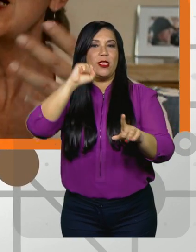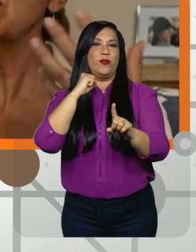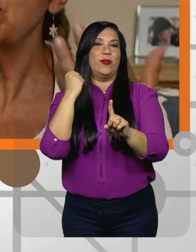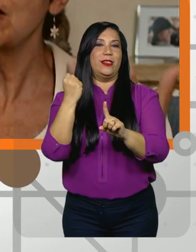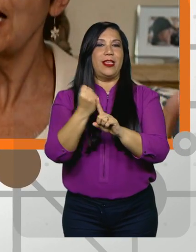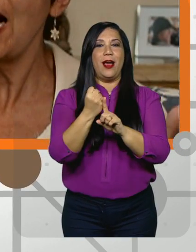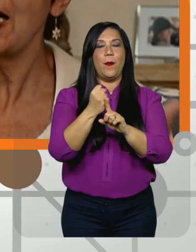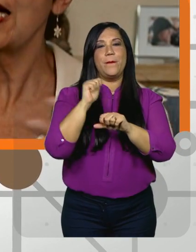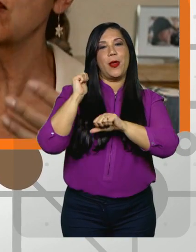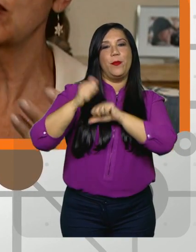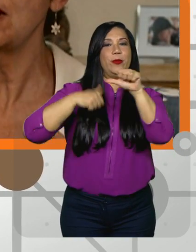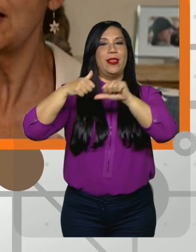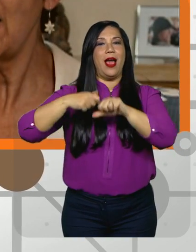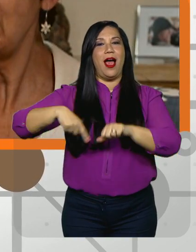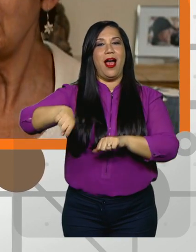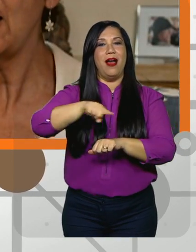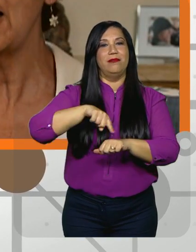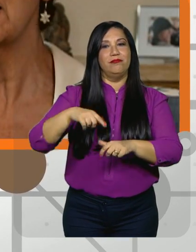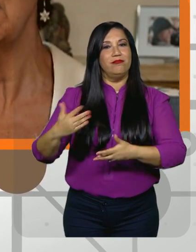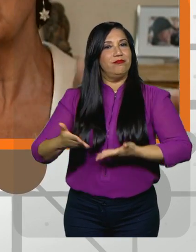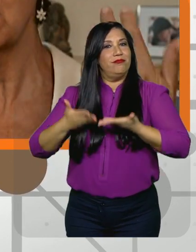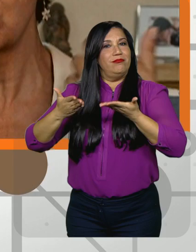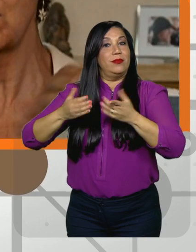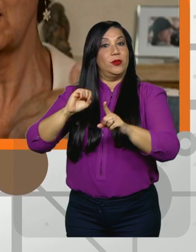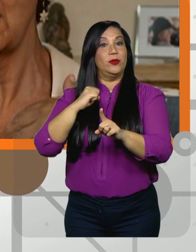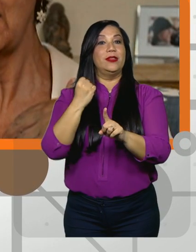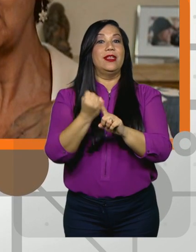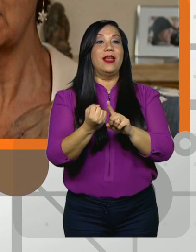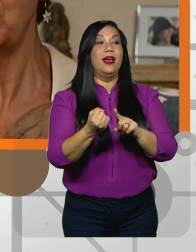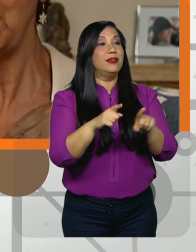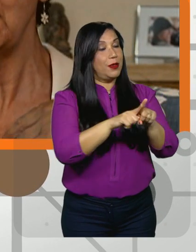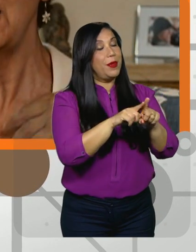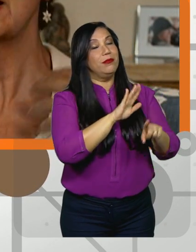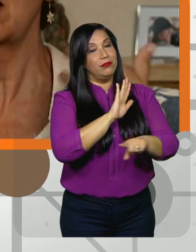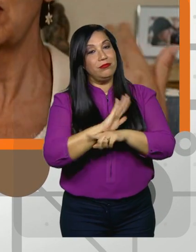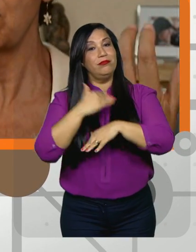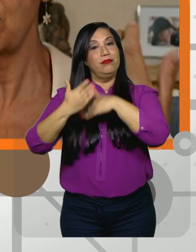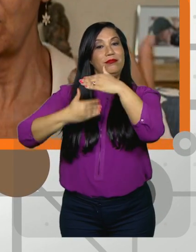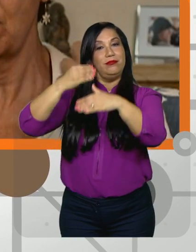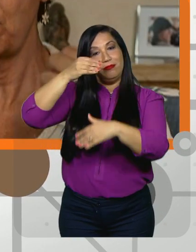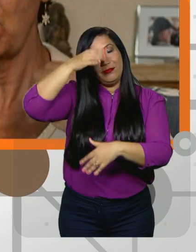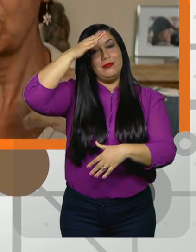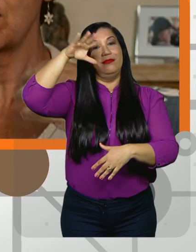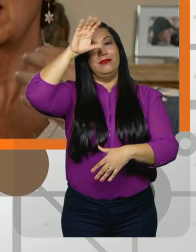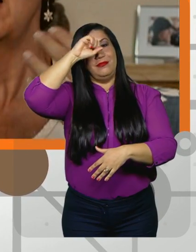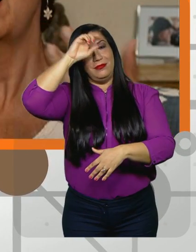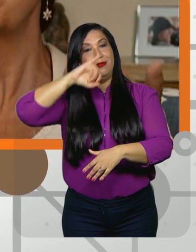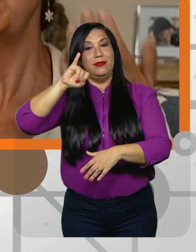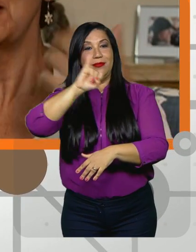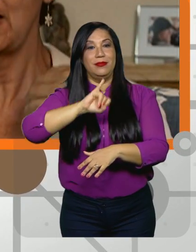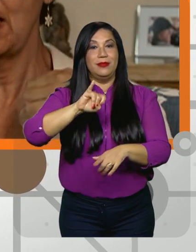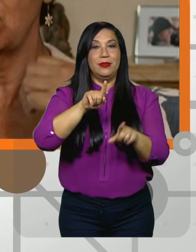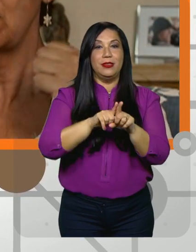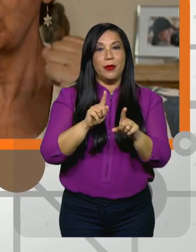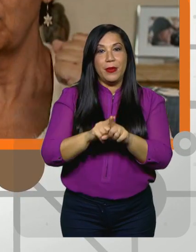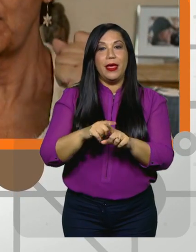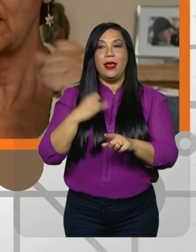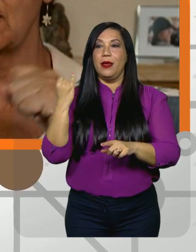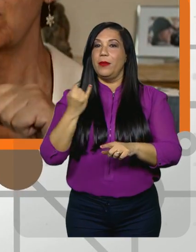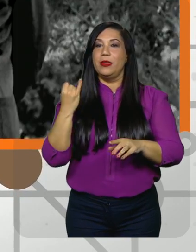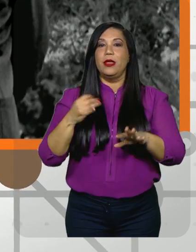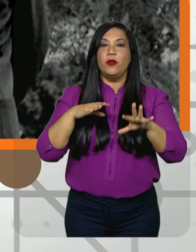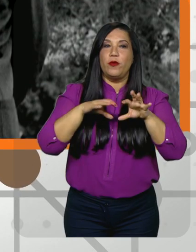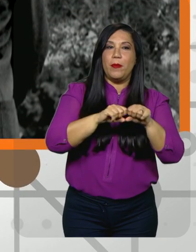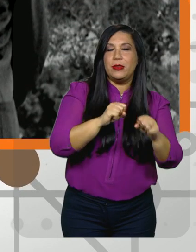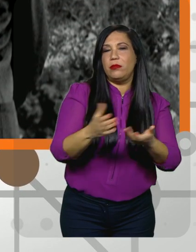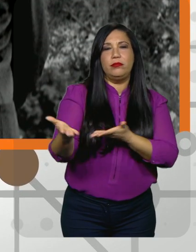para retornar à sociedade aquilo que a sociedade também, através dos seus impostos, aplica na nossa